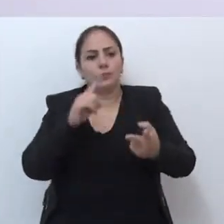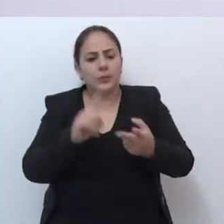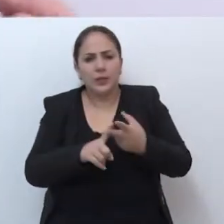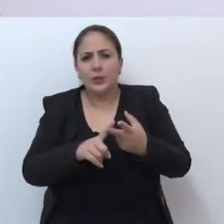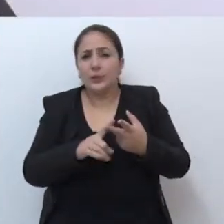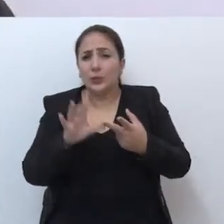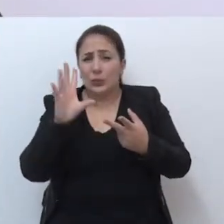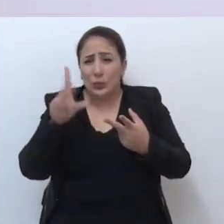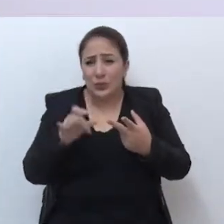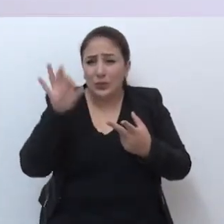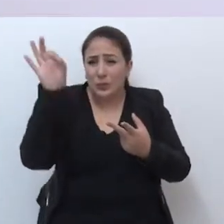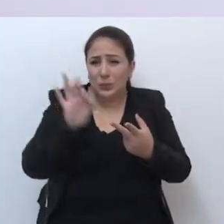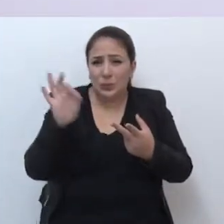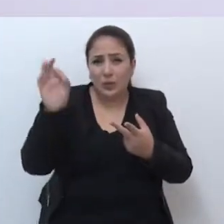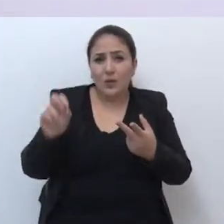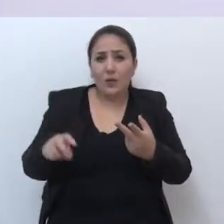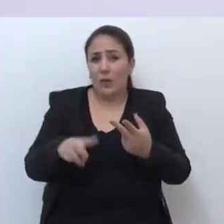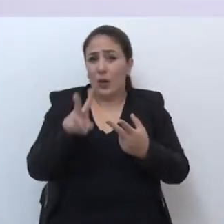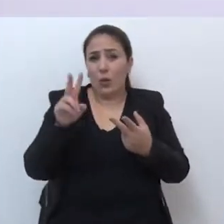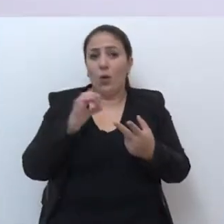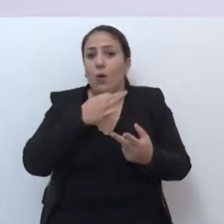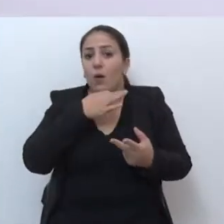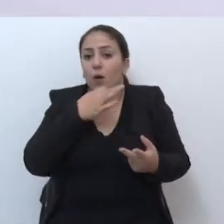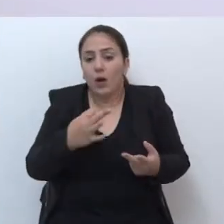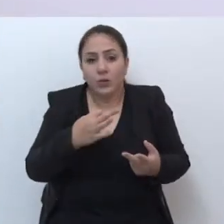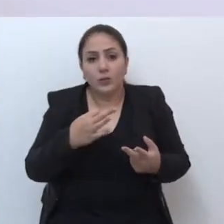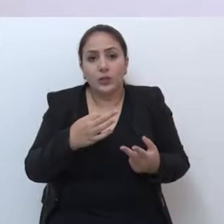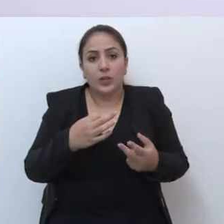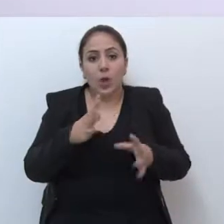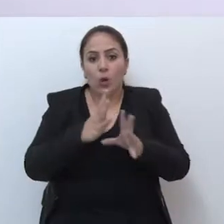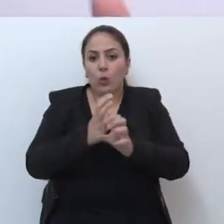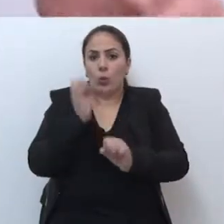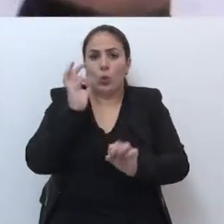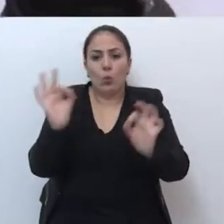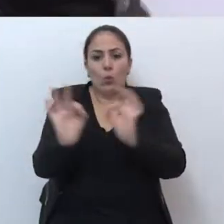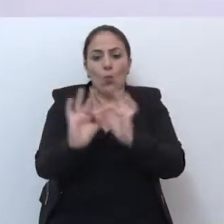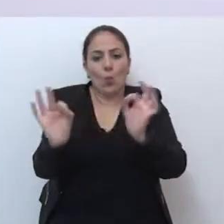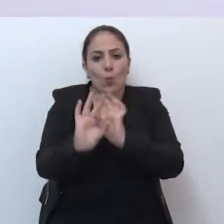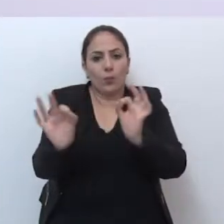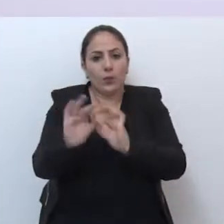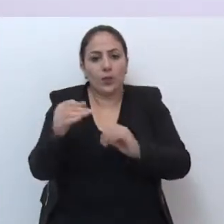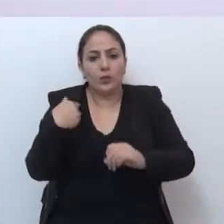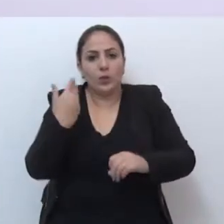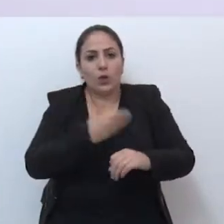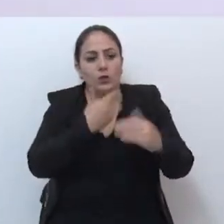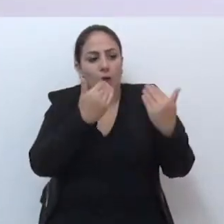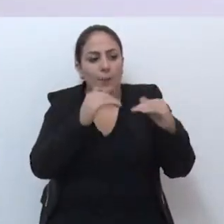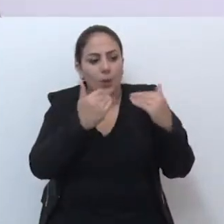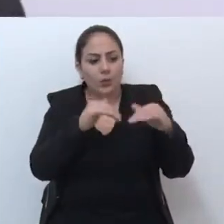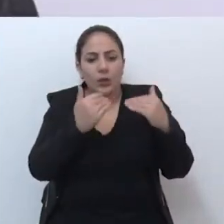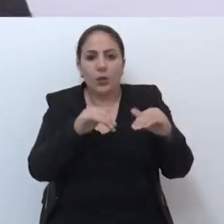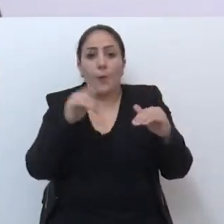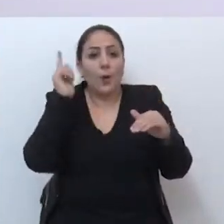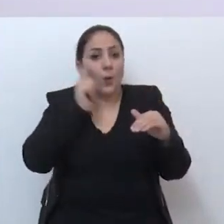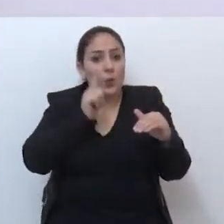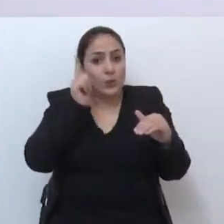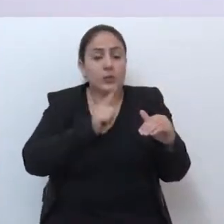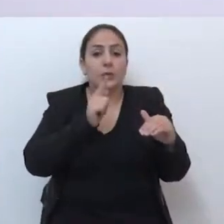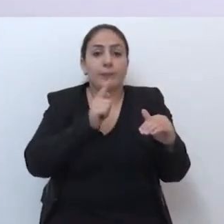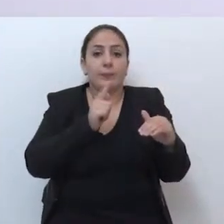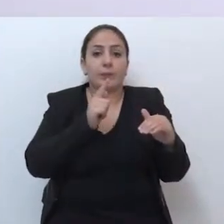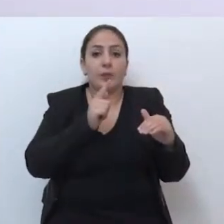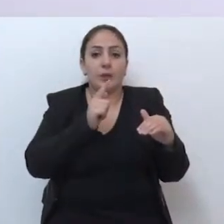corrupção, essa grande inflação que está aí através dos combustíveis, que não deixa lucro, margem de lucro nenhum para os nossos caminhoneiros, para